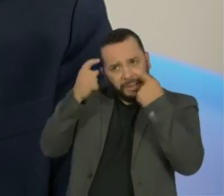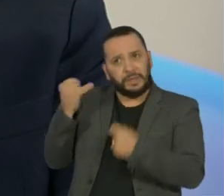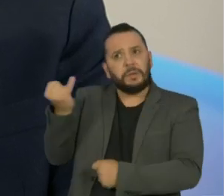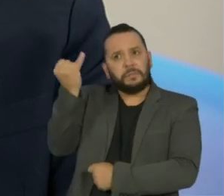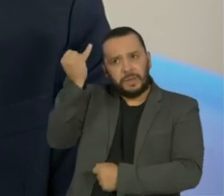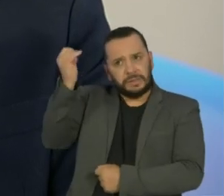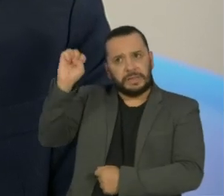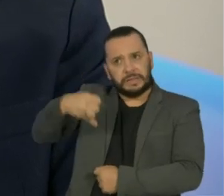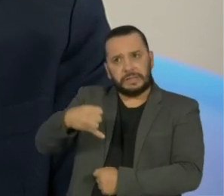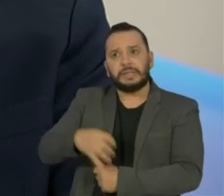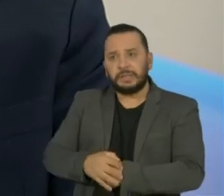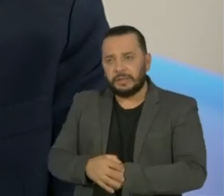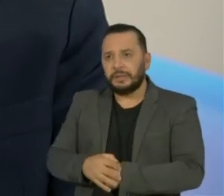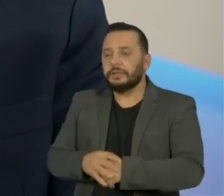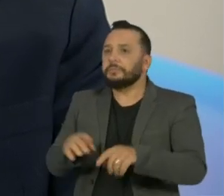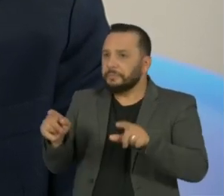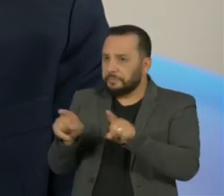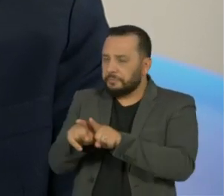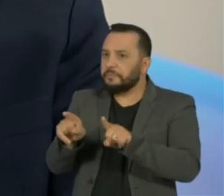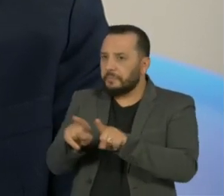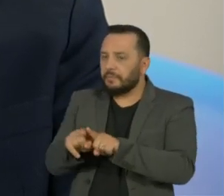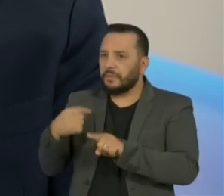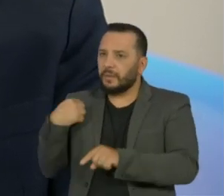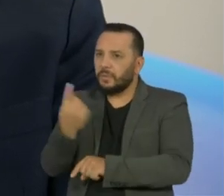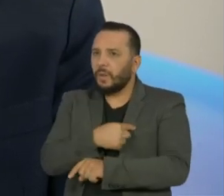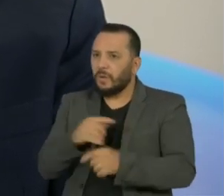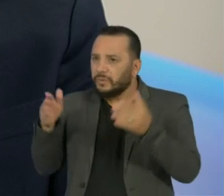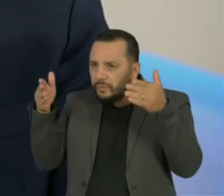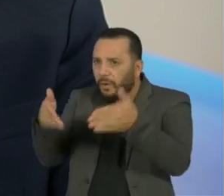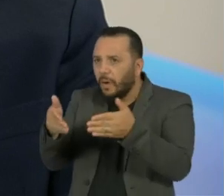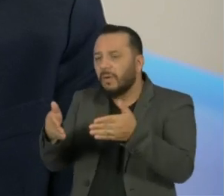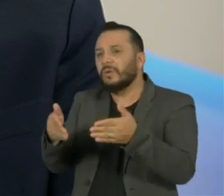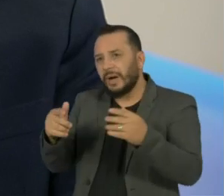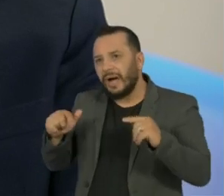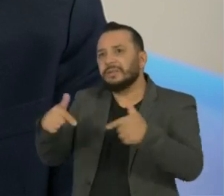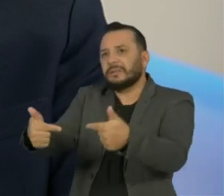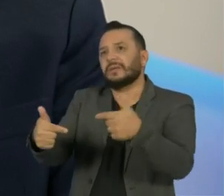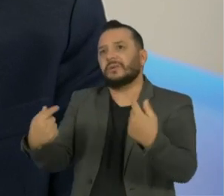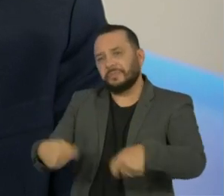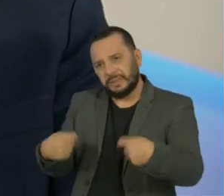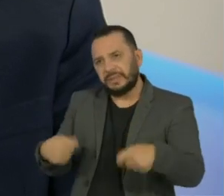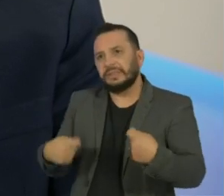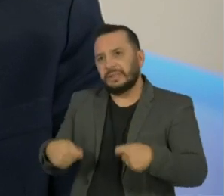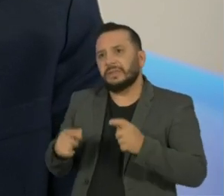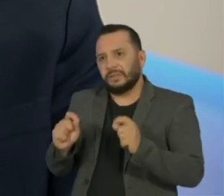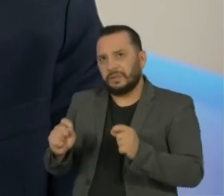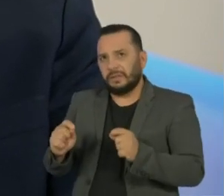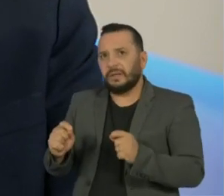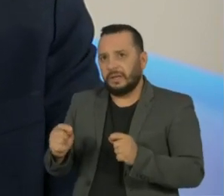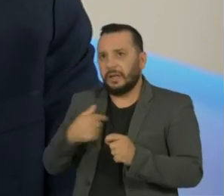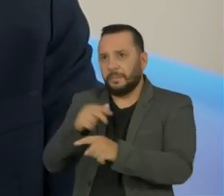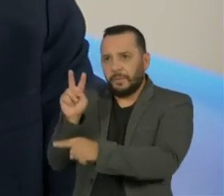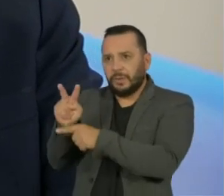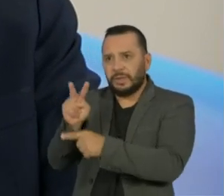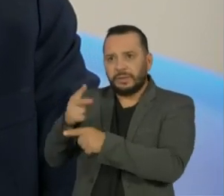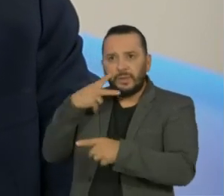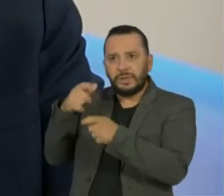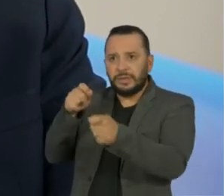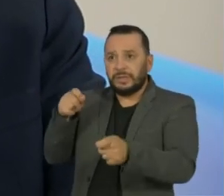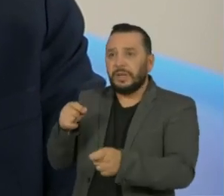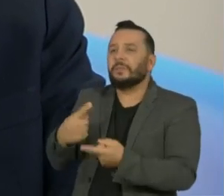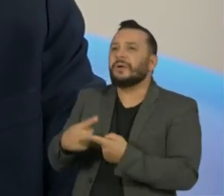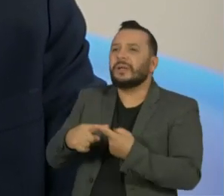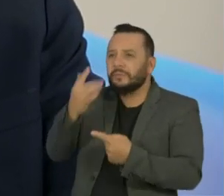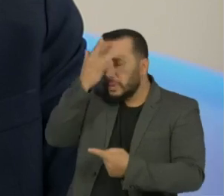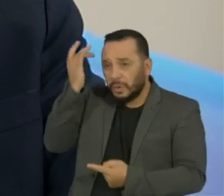preocupações que realmente teve demos temos que levar em conta e o estado tem que agir na proteção dos nossos vídeos até porque